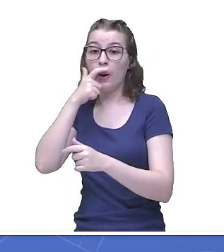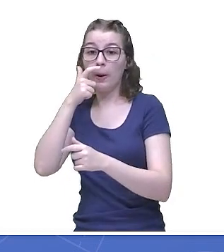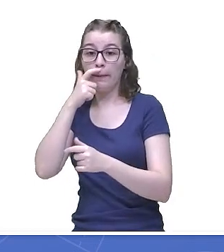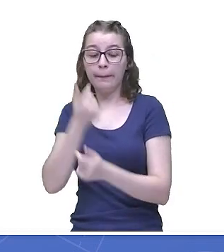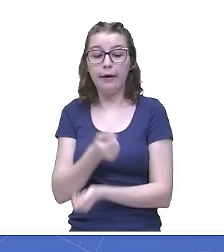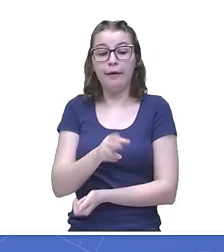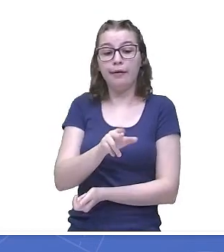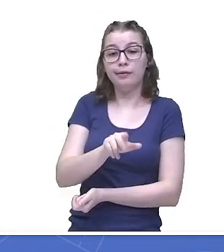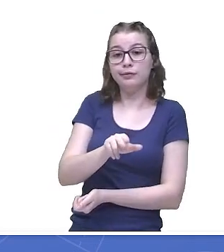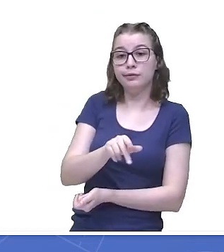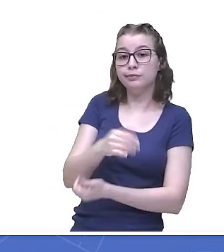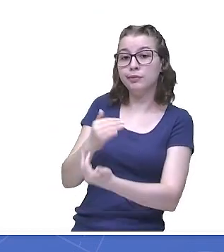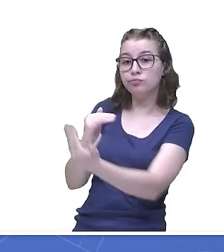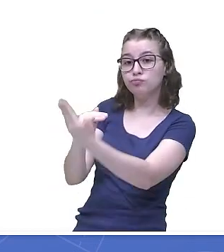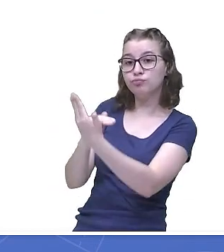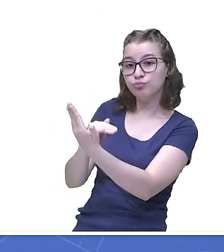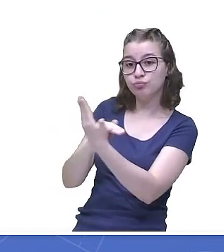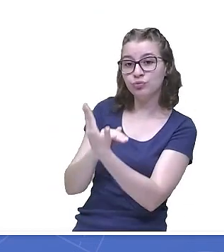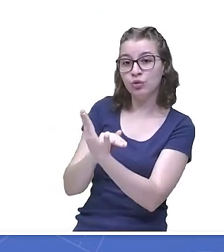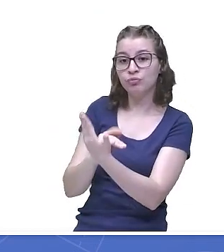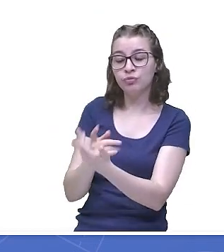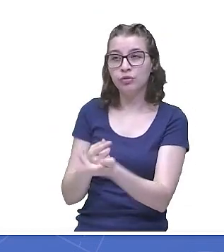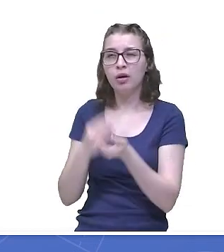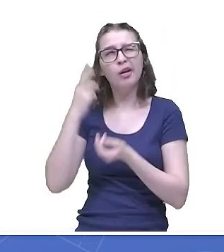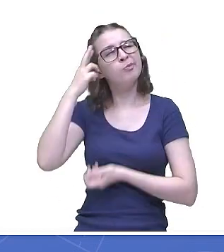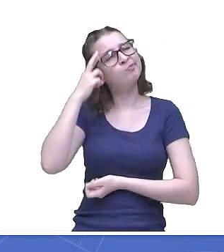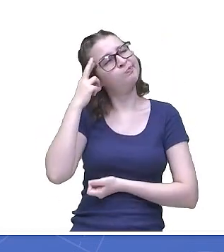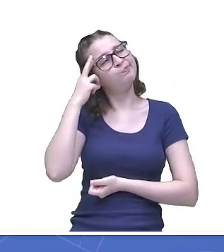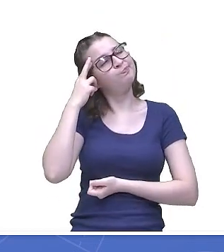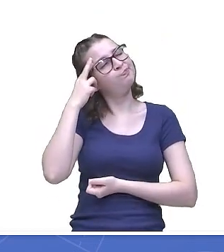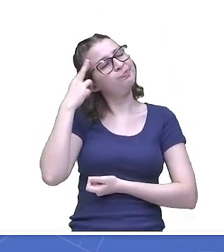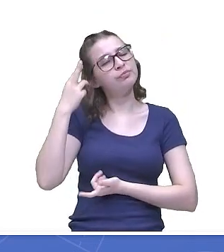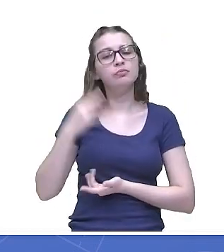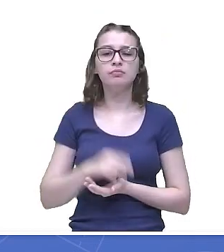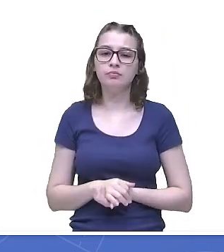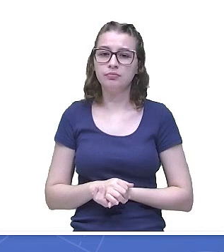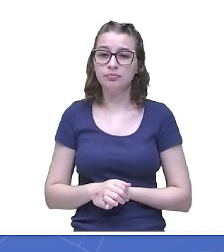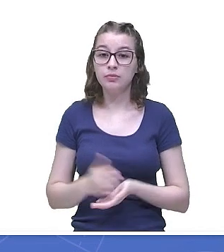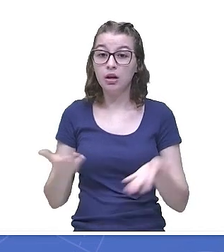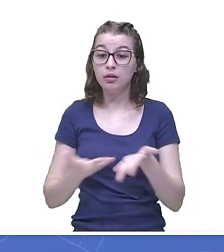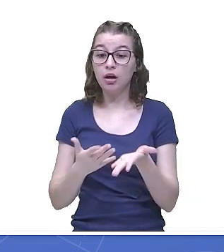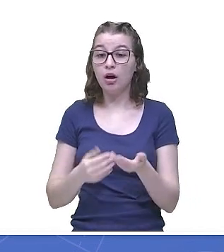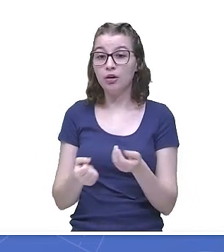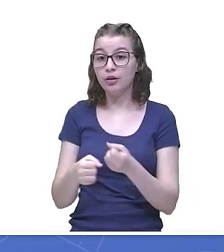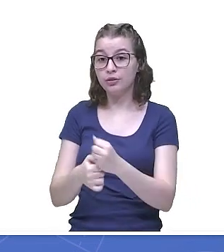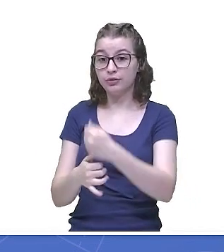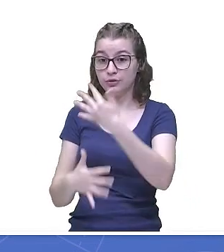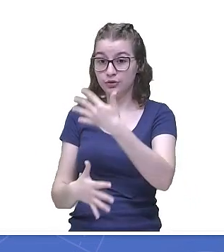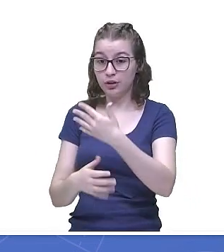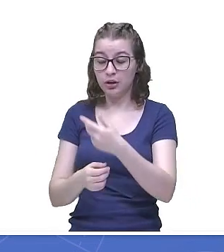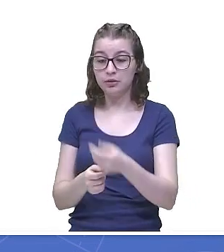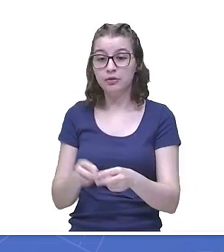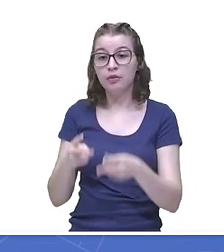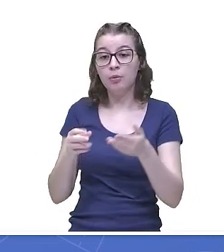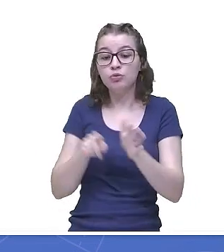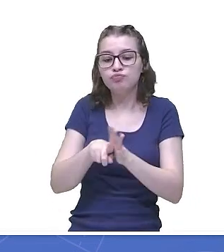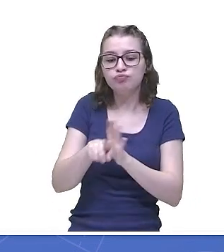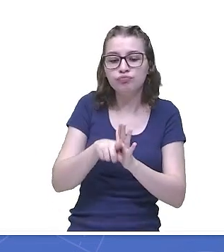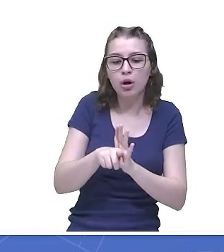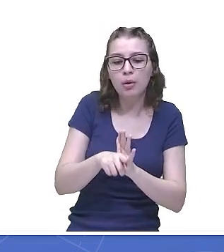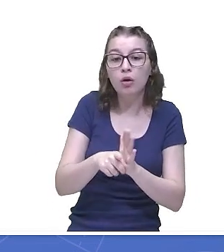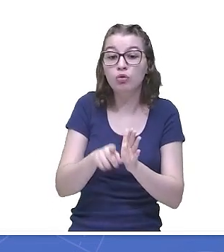e conseguiram resolver as questões que agora a gente vai comentar. Vamos lá, então?